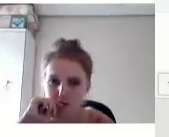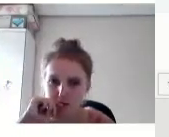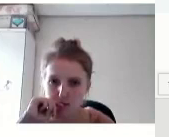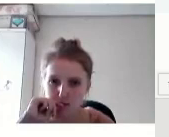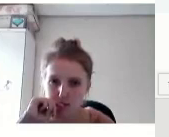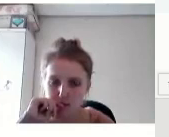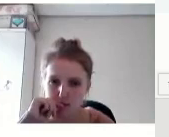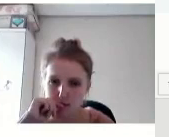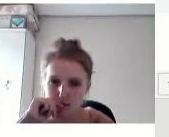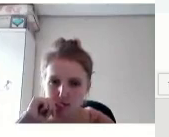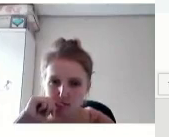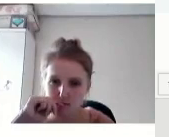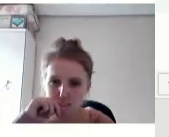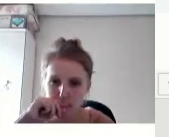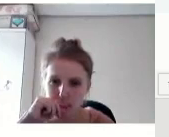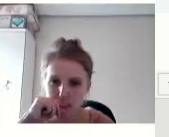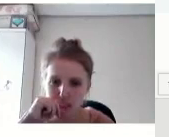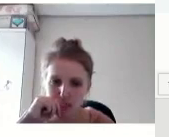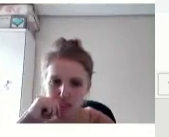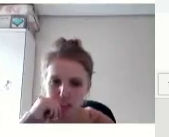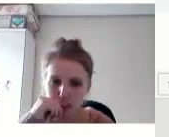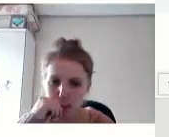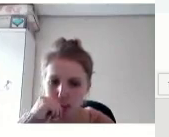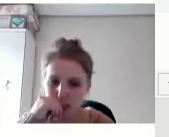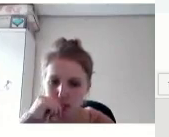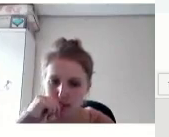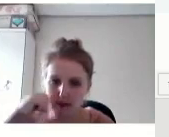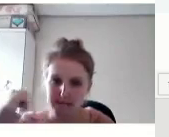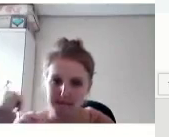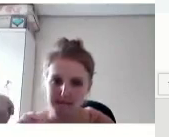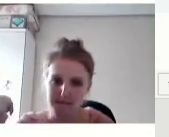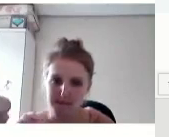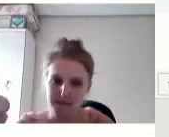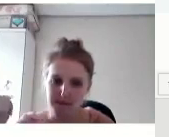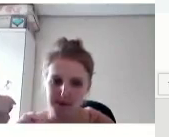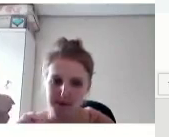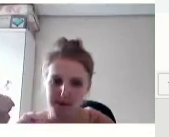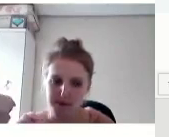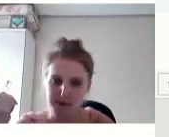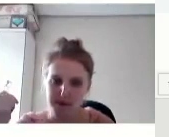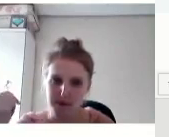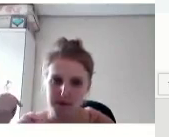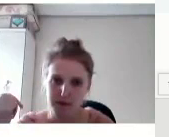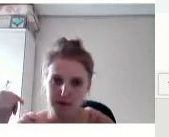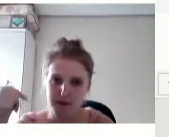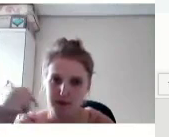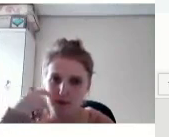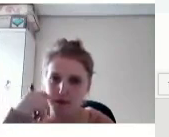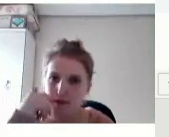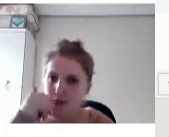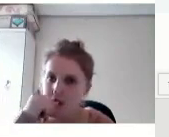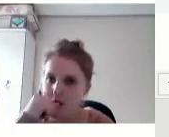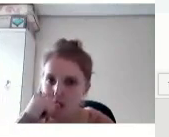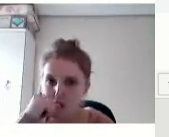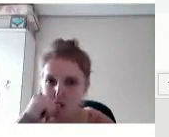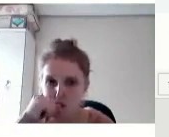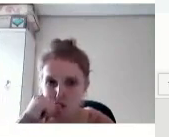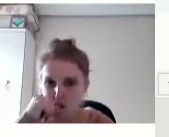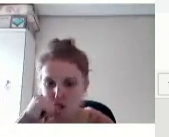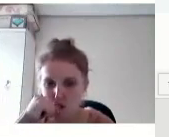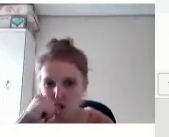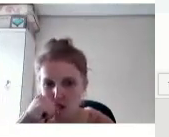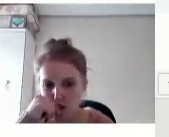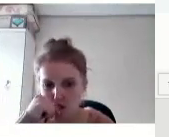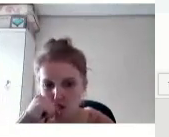também as relações, os parênteses fundamentais de Poisson da mecânica clássica? Porque eles vão dar origem, claro, né, aqueles parênteses